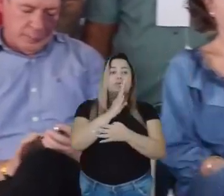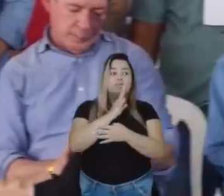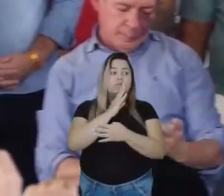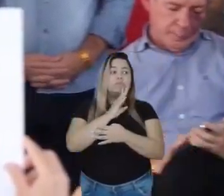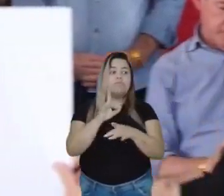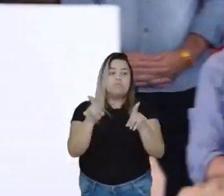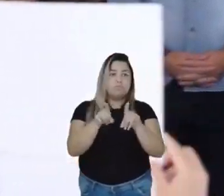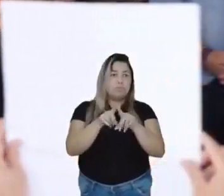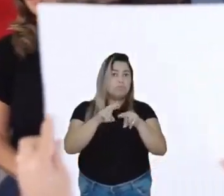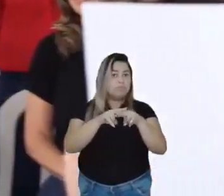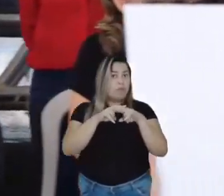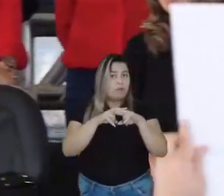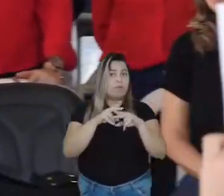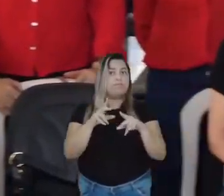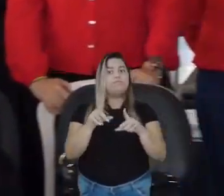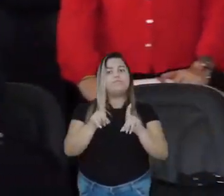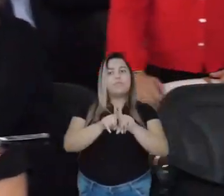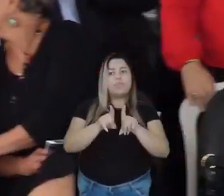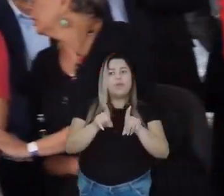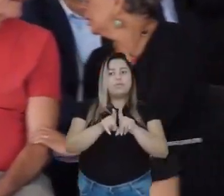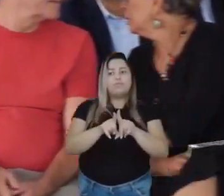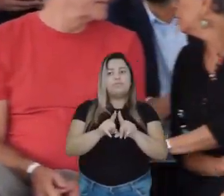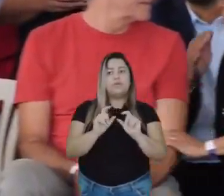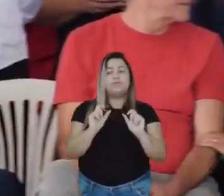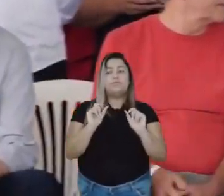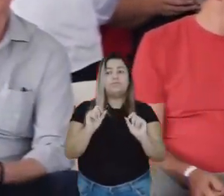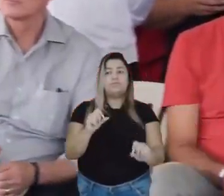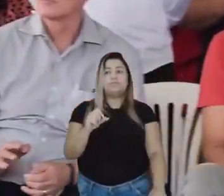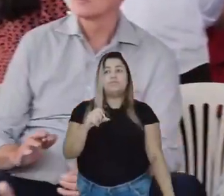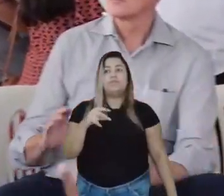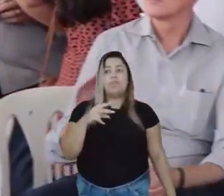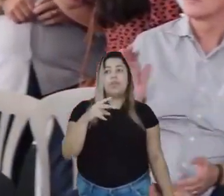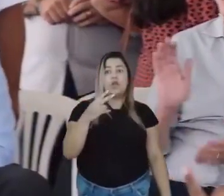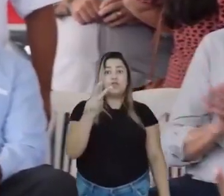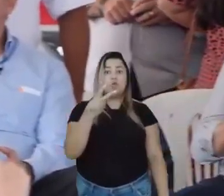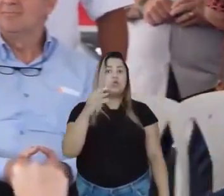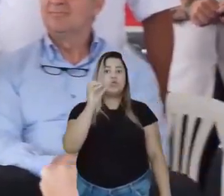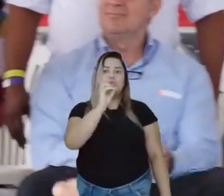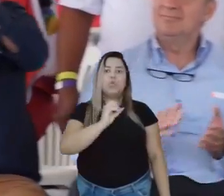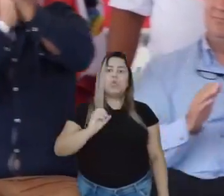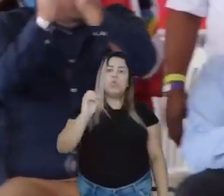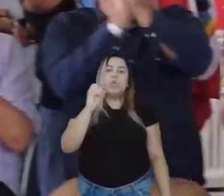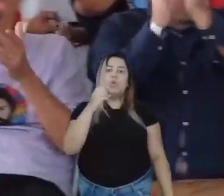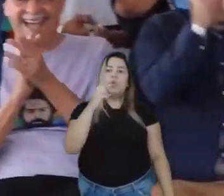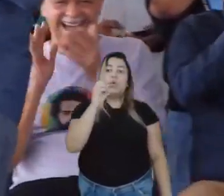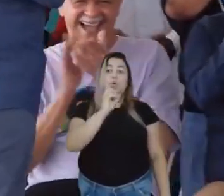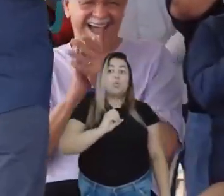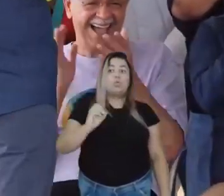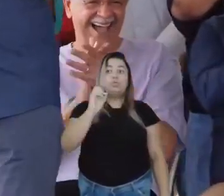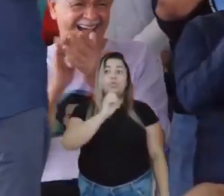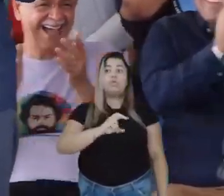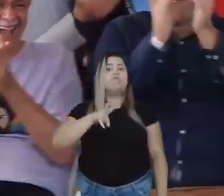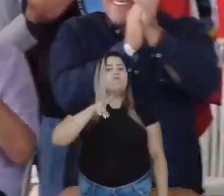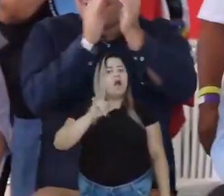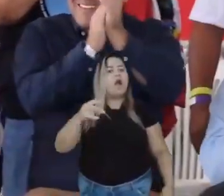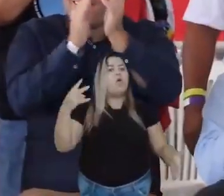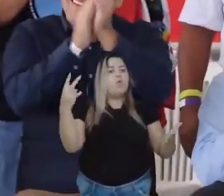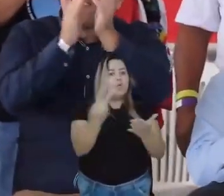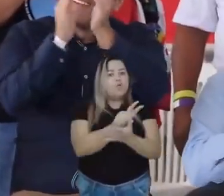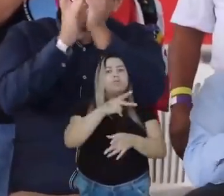prepare, porque 2 de outubro está aí e algo vai acontecer nesse país. Algo vai